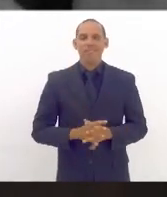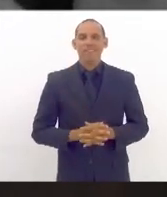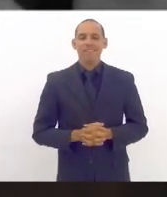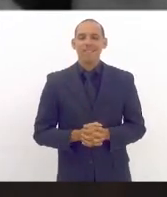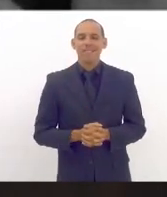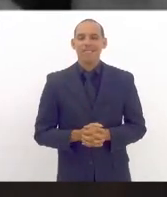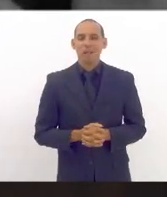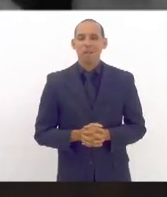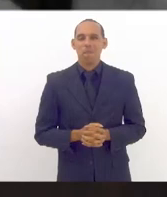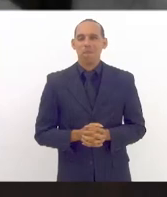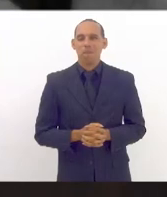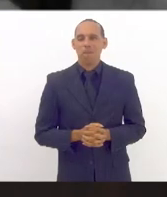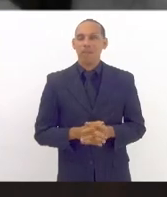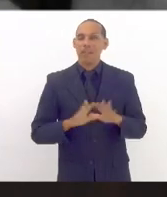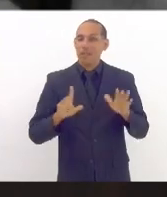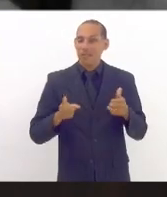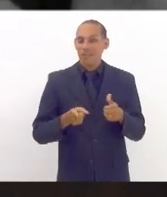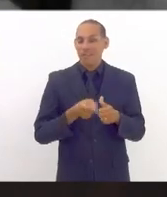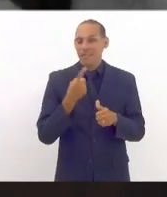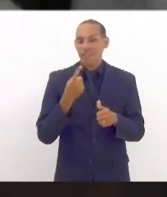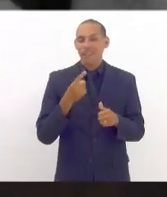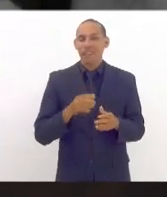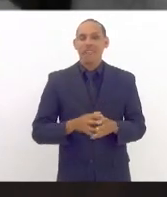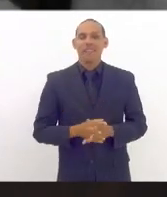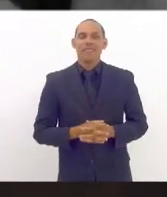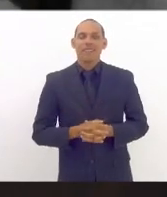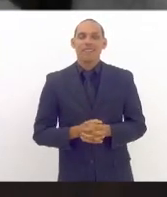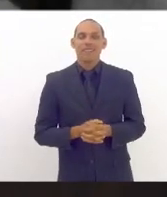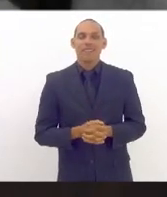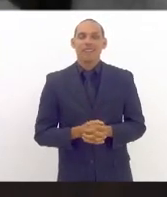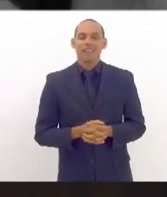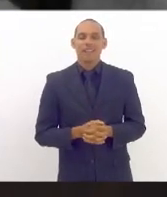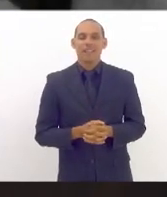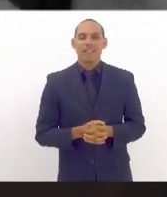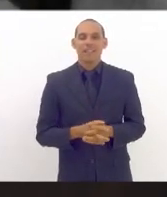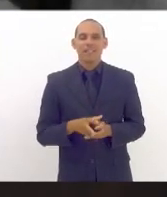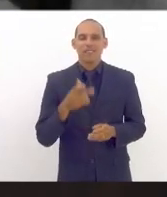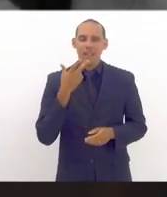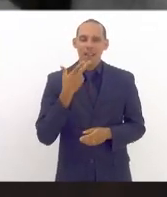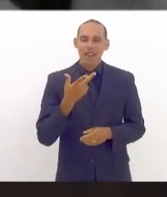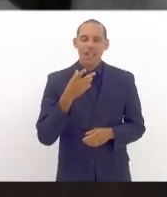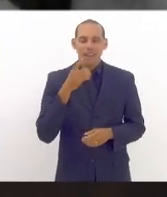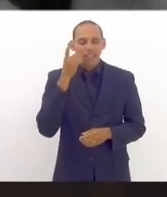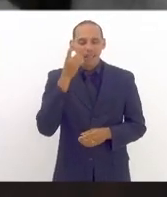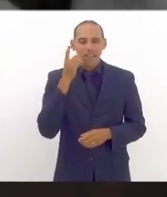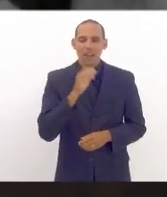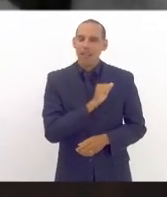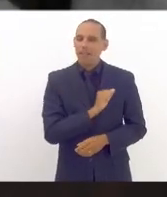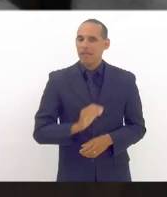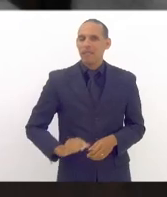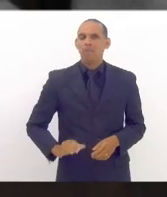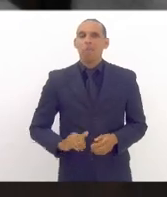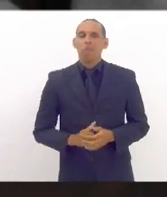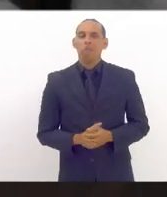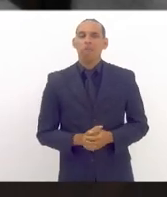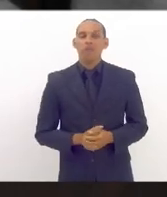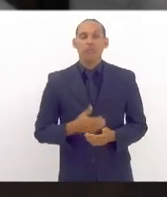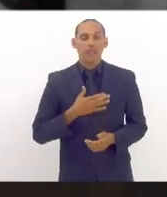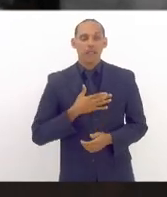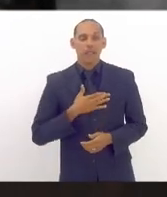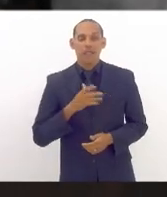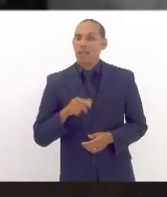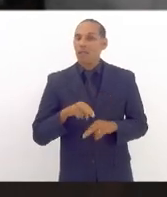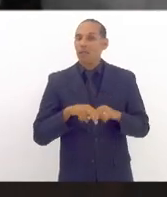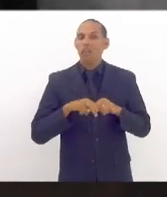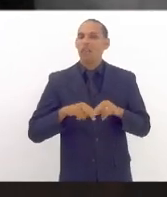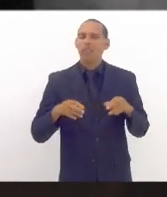mas eu primeiro eu queria dizer que hoje para mim o deputado André Siciliano é um motivo de